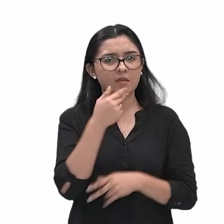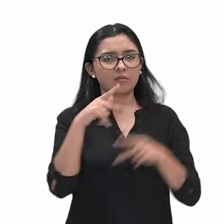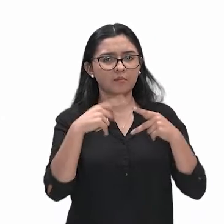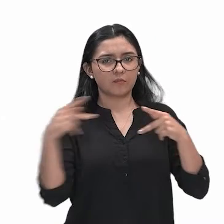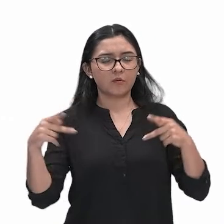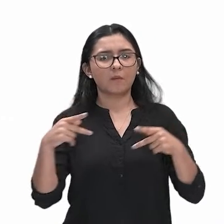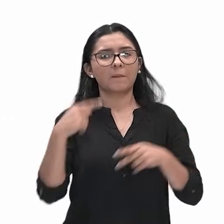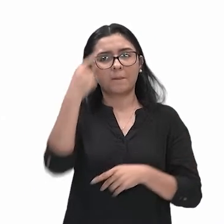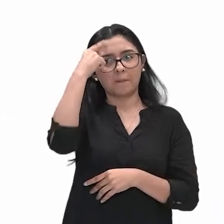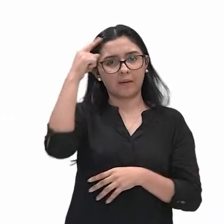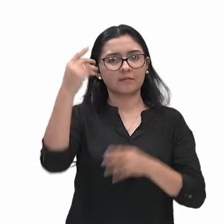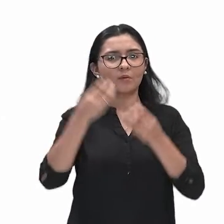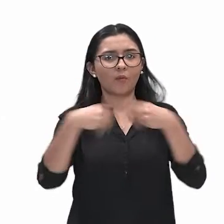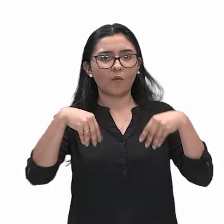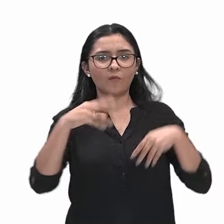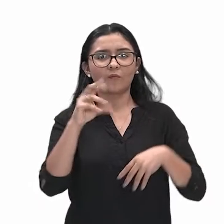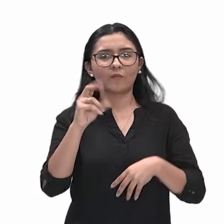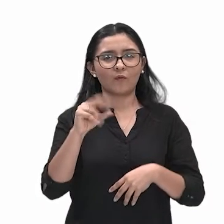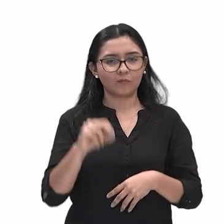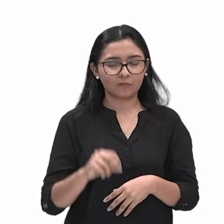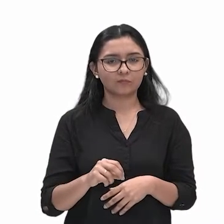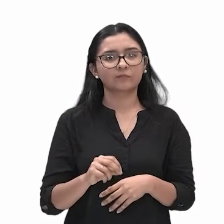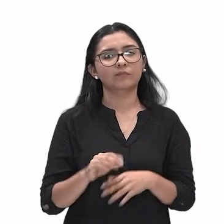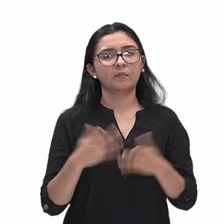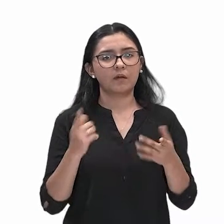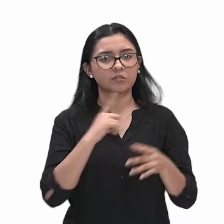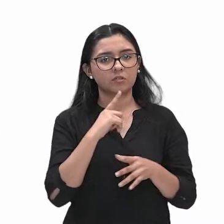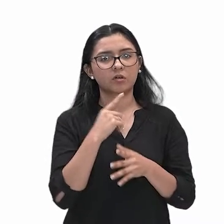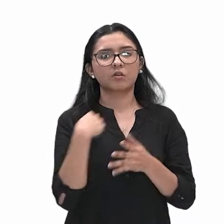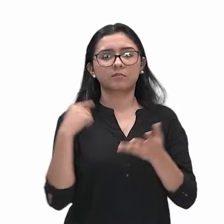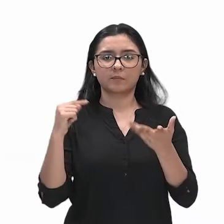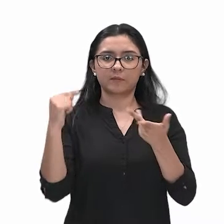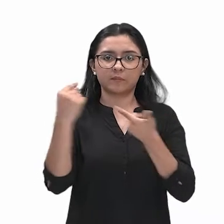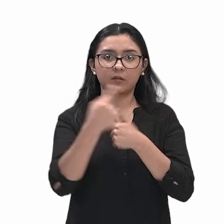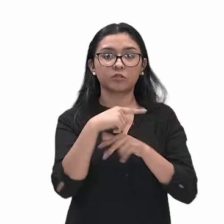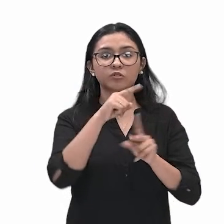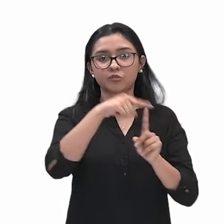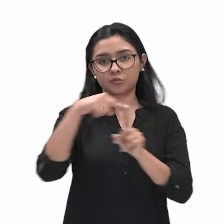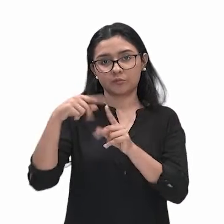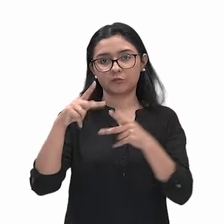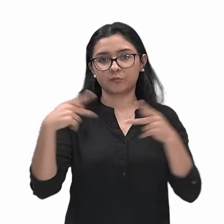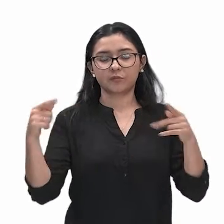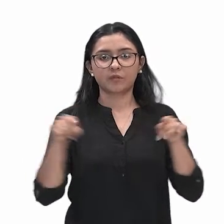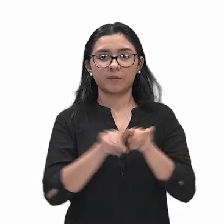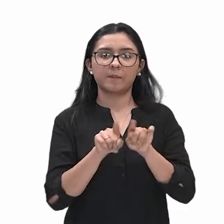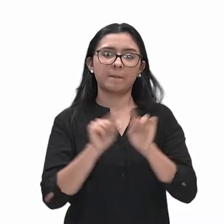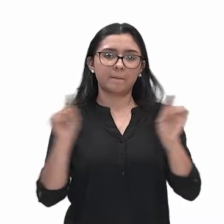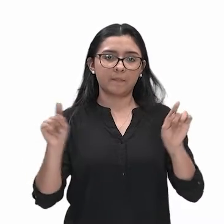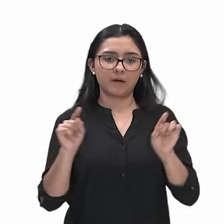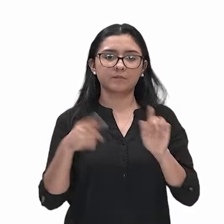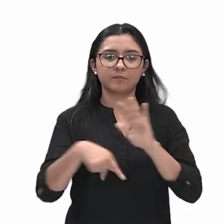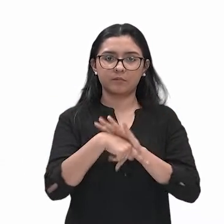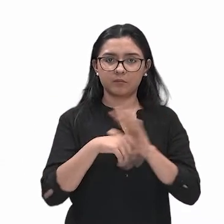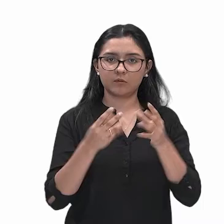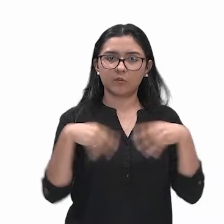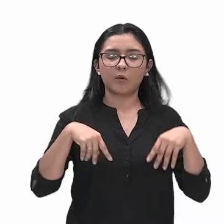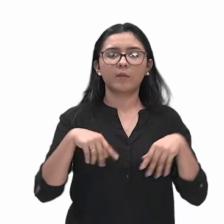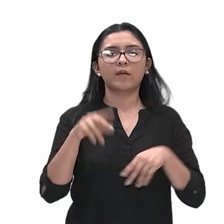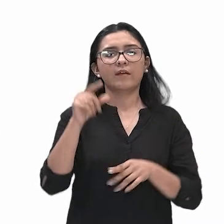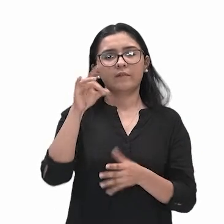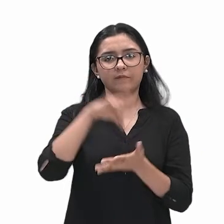ovo, no ovo. Mas existem outras fontes de proteína também, tá? Apesar de que a clara do ovo é realmente uma